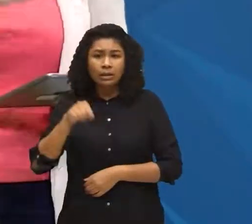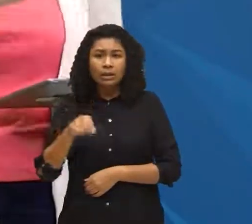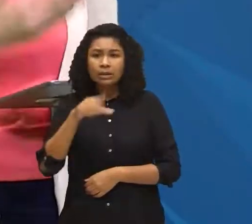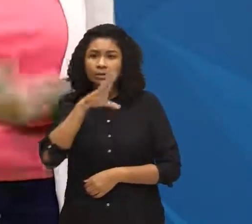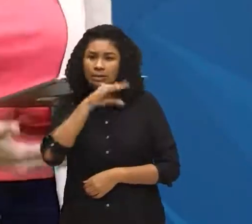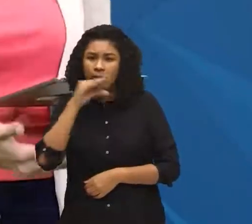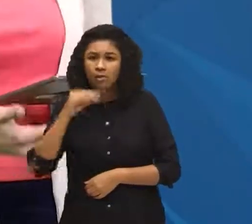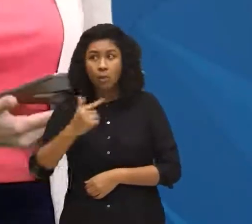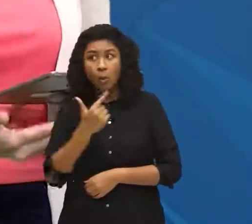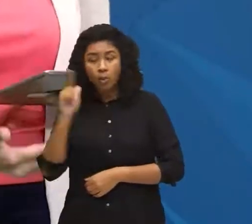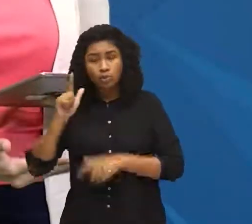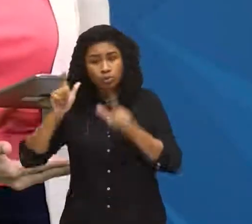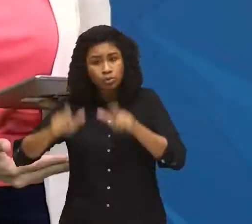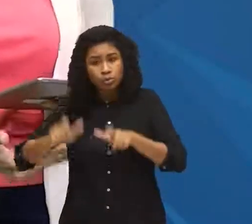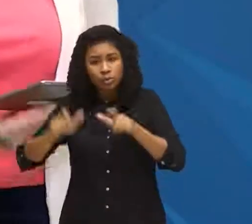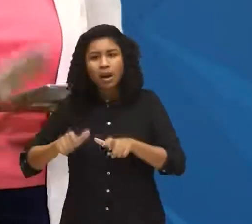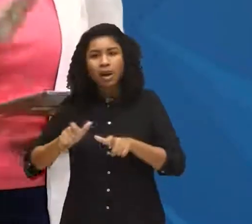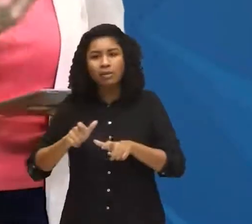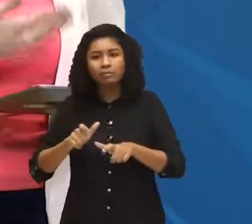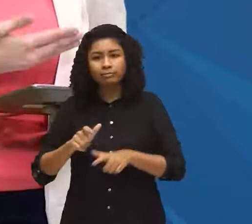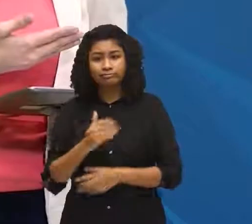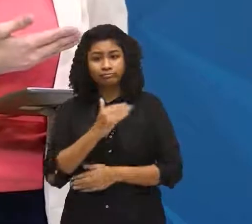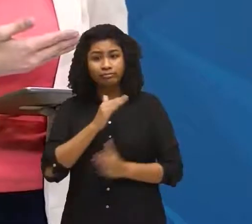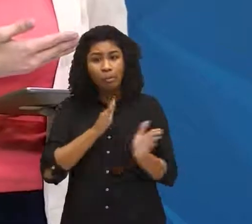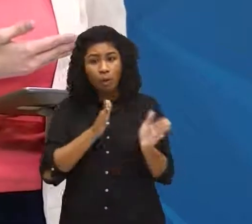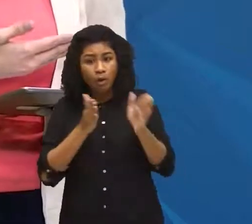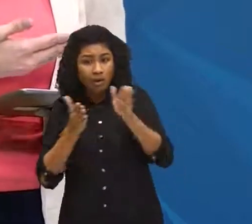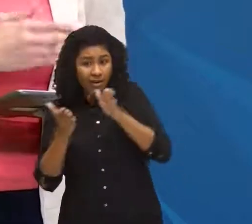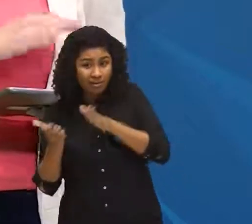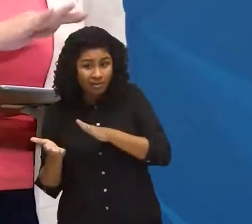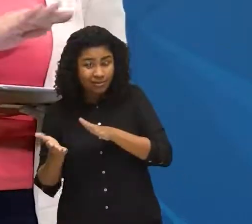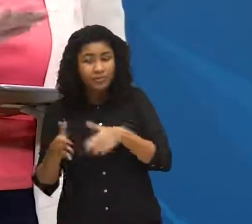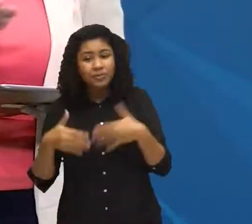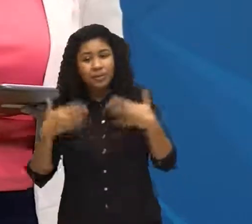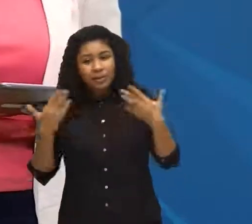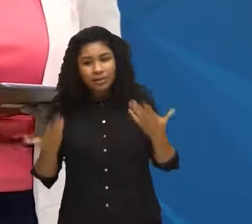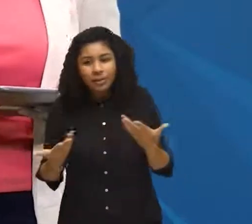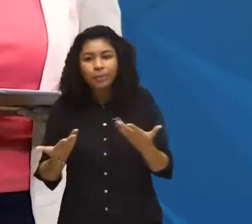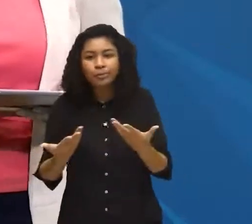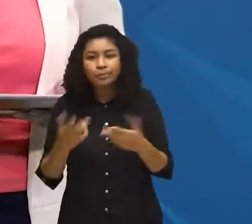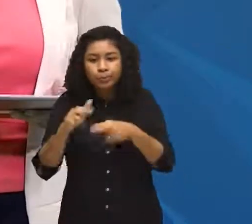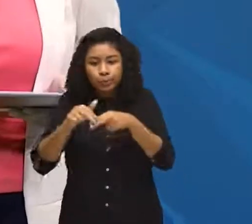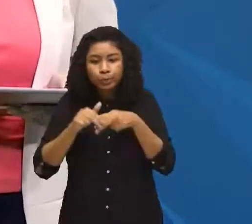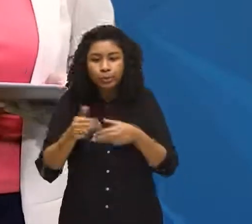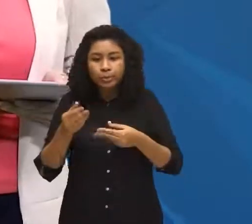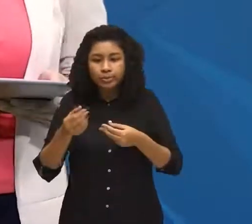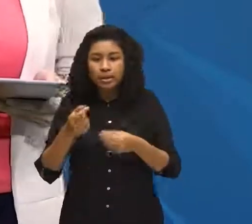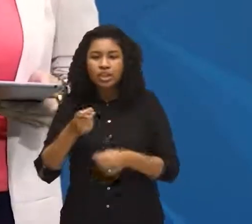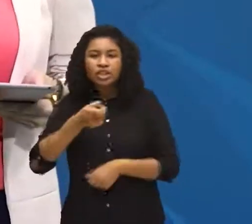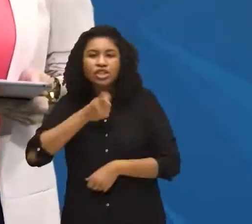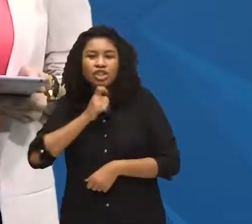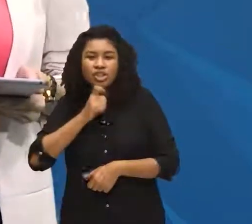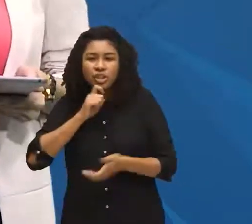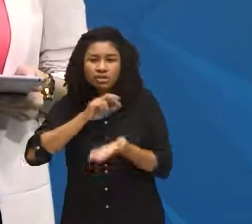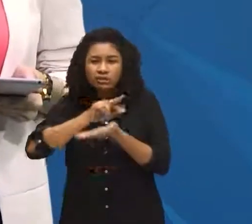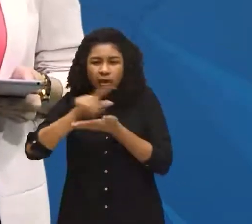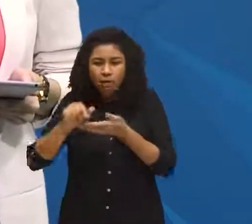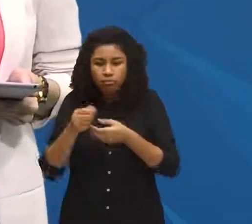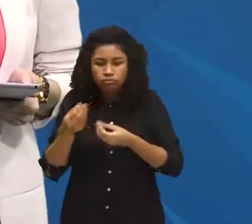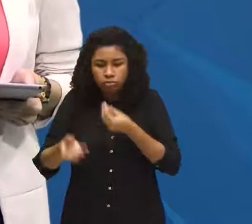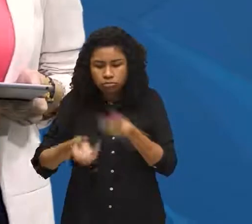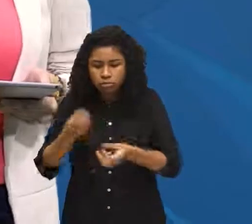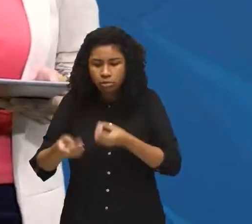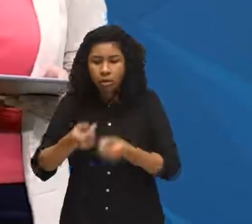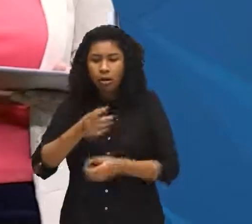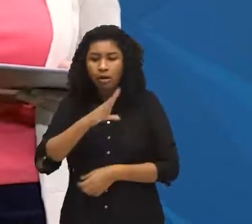corpo até o enterro, né, teve que se fazer esse processo, mas não tem nada a ver, é uma notícia fake, é